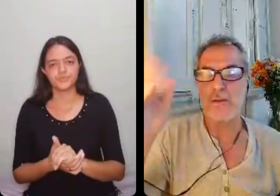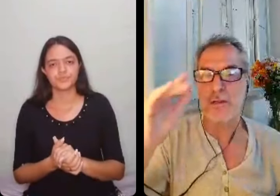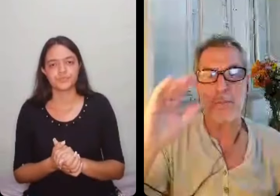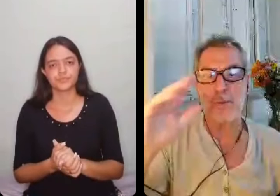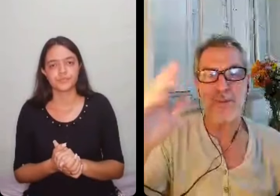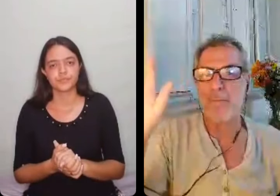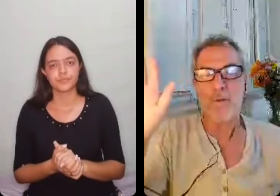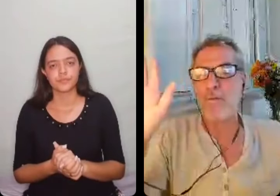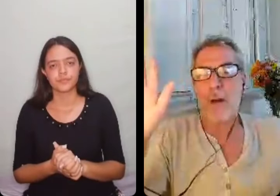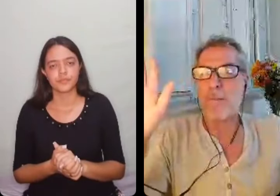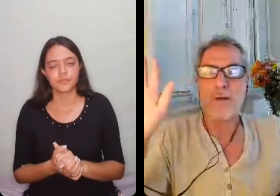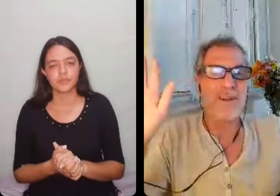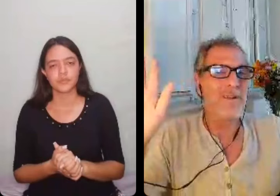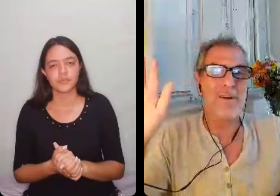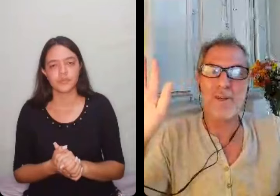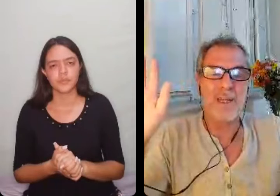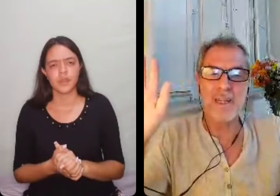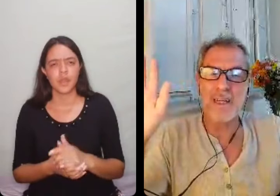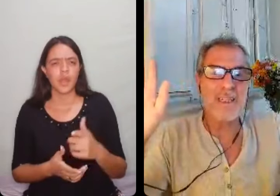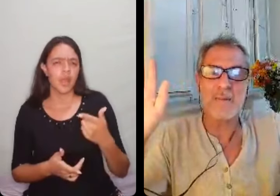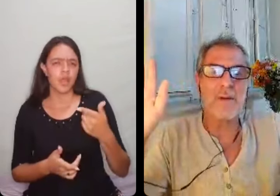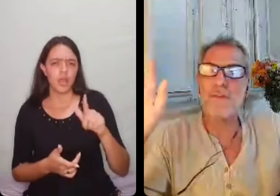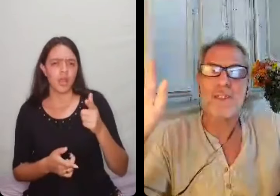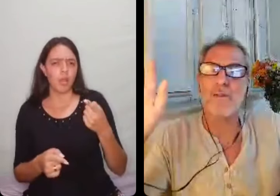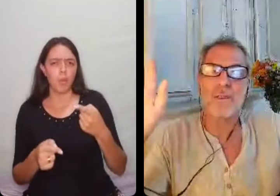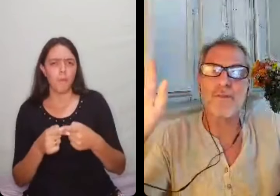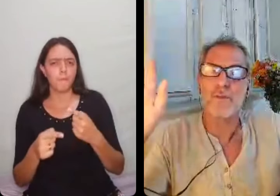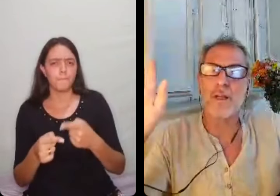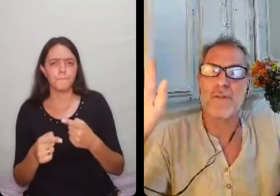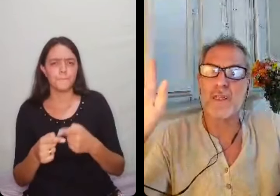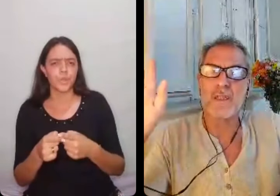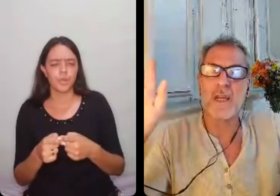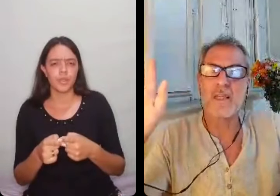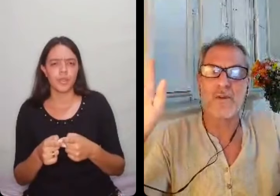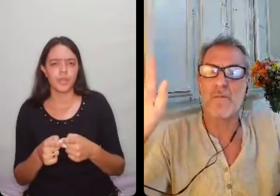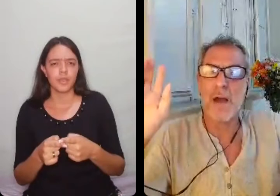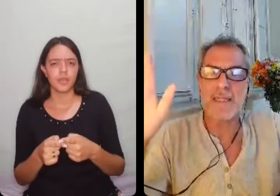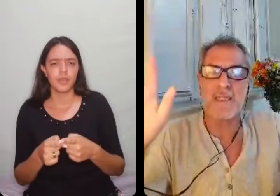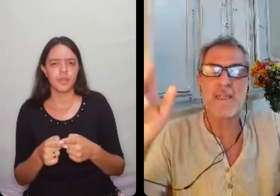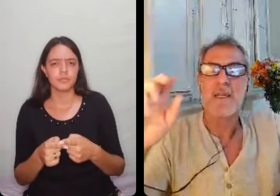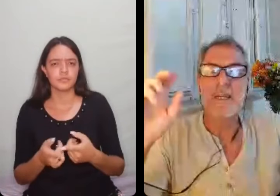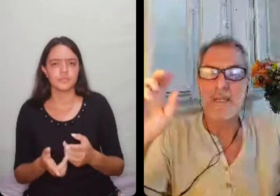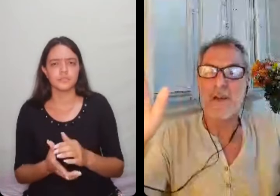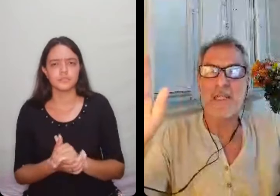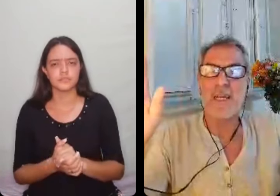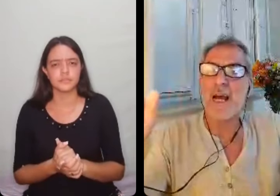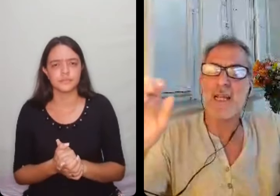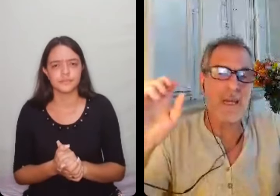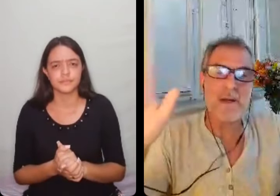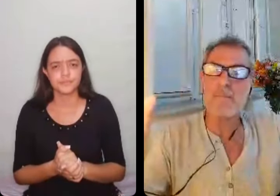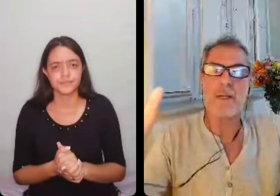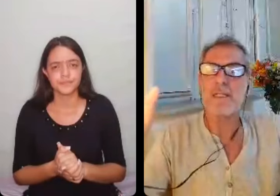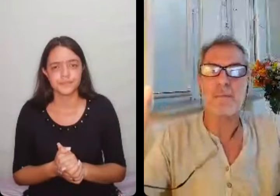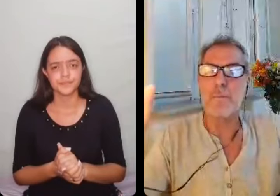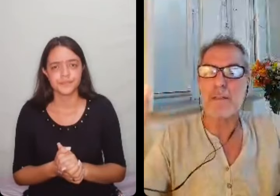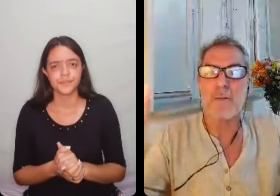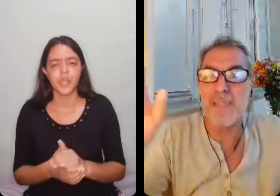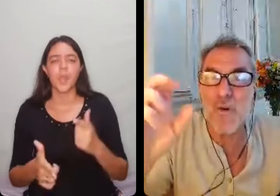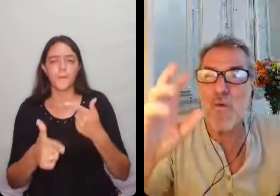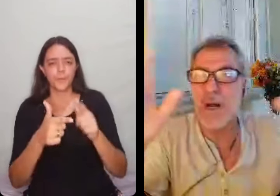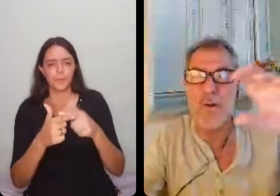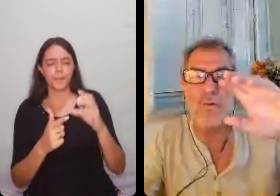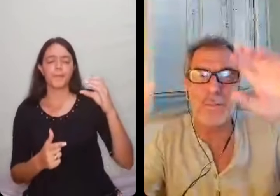não tenho que preocupar com o que Cristian vai fazer com as fotografias. Eu sei que são imagens que vão chegar e que vão participar.